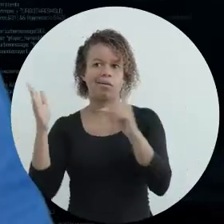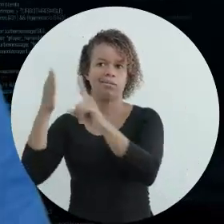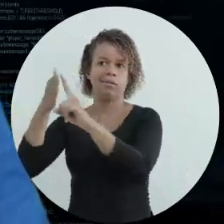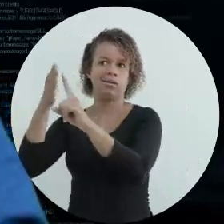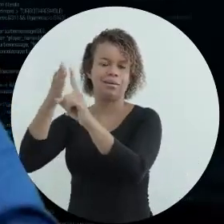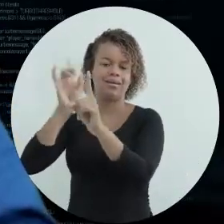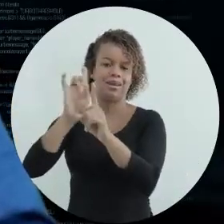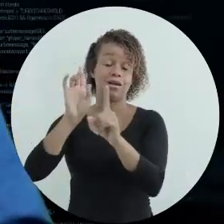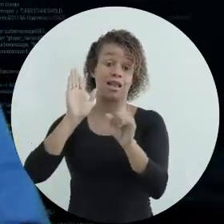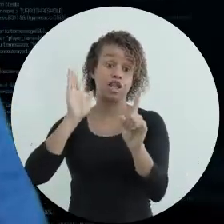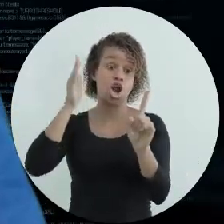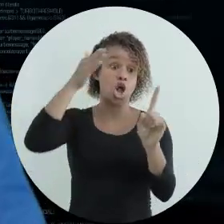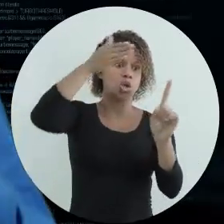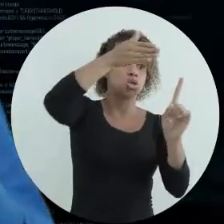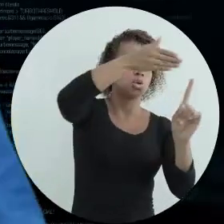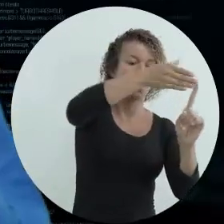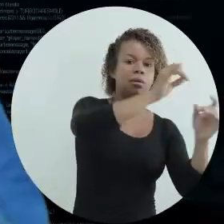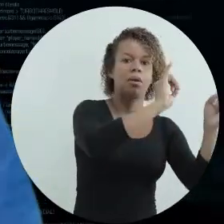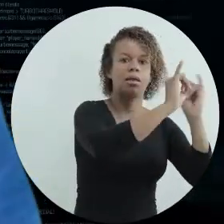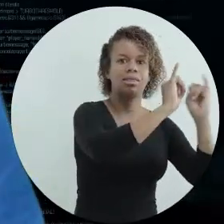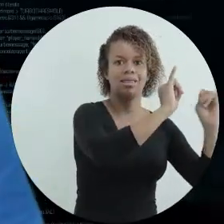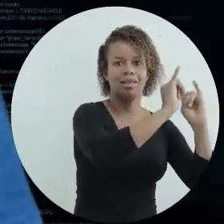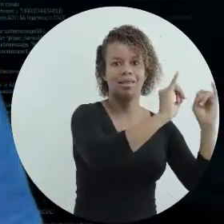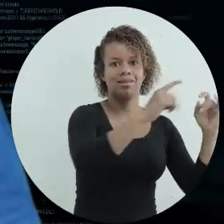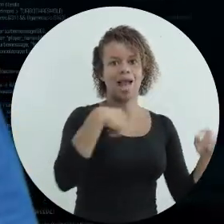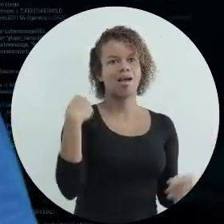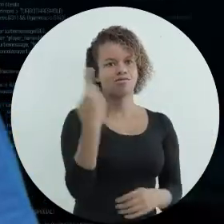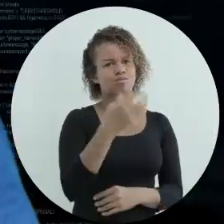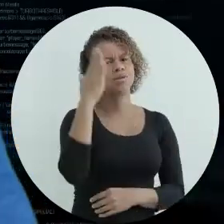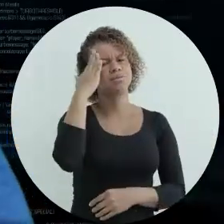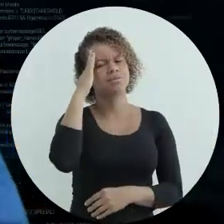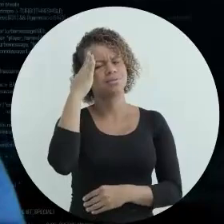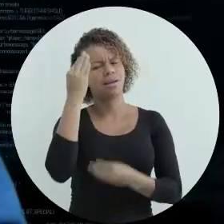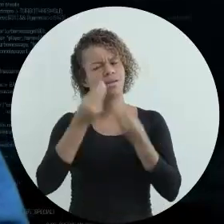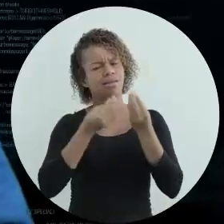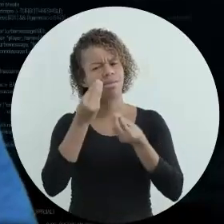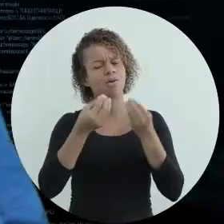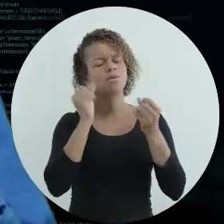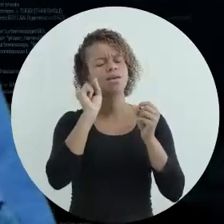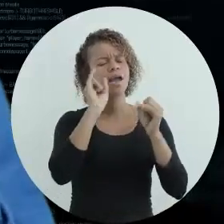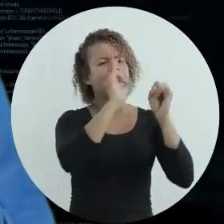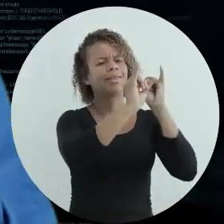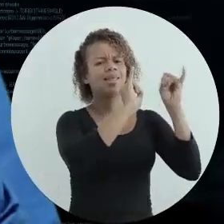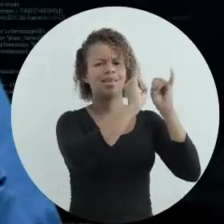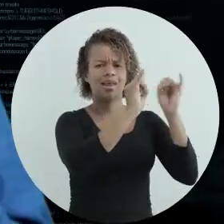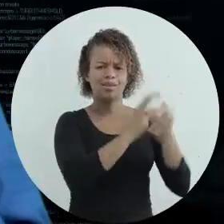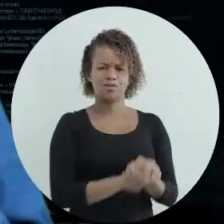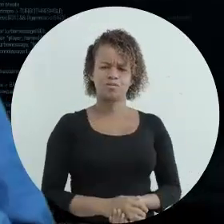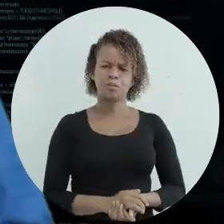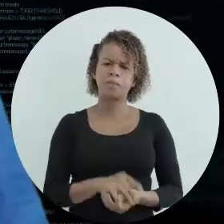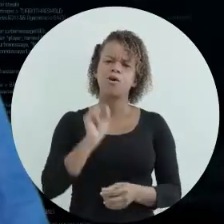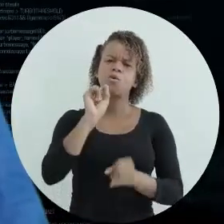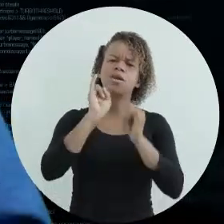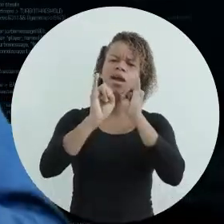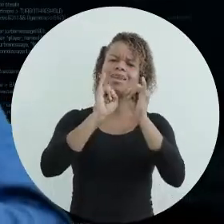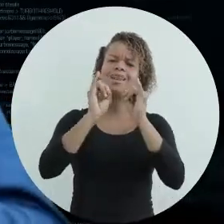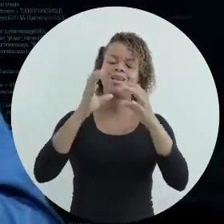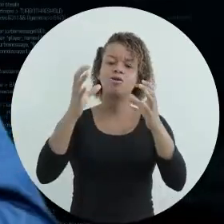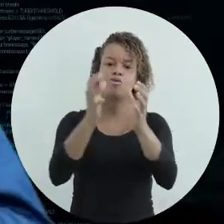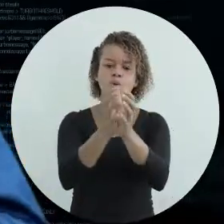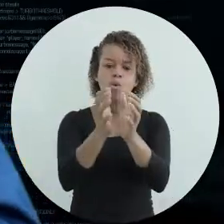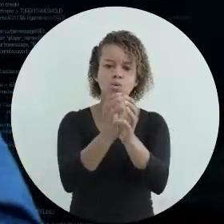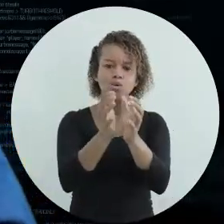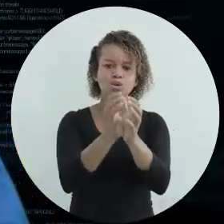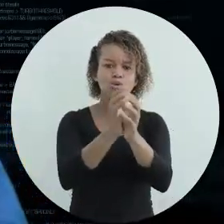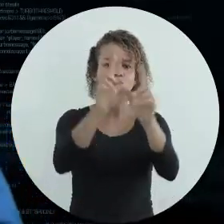a internet. E aí a gente precisa entender o que é a internet. A internet é um conjunto de computadores reunidos. Ela